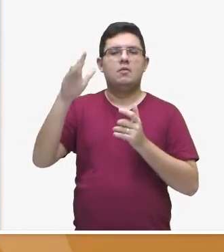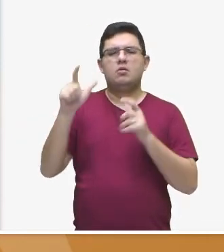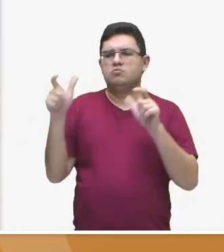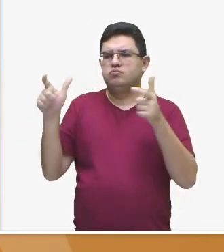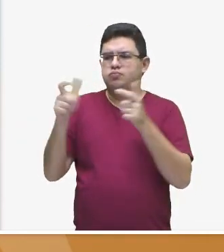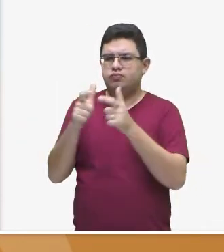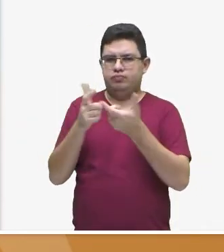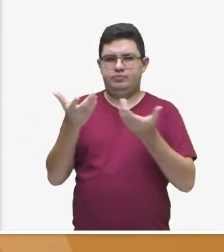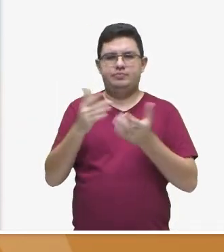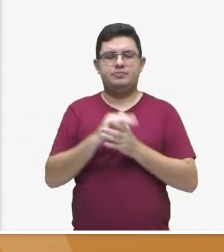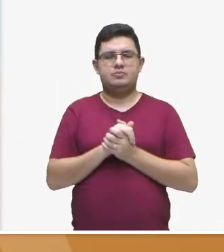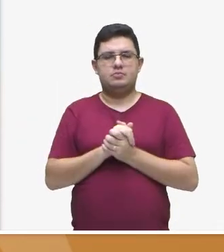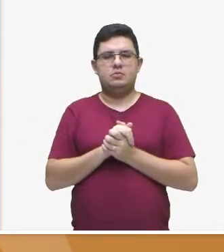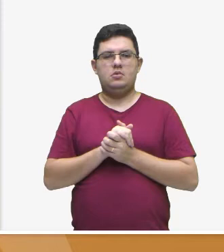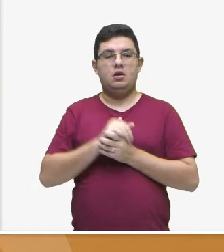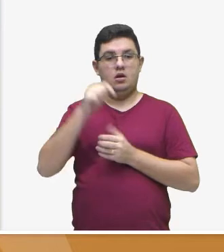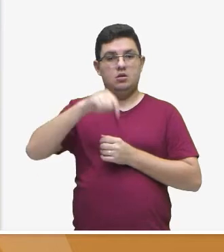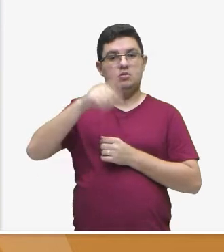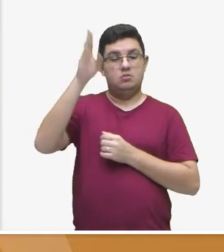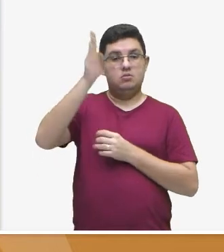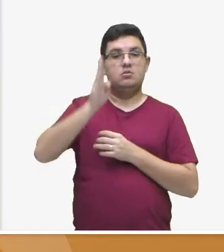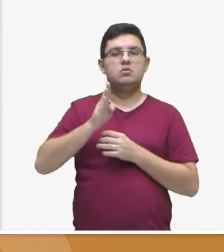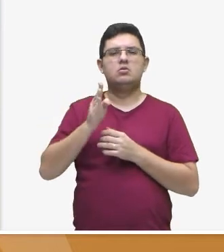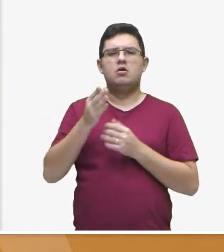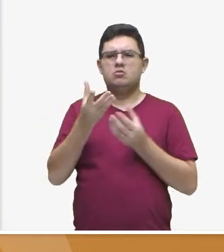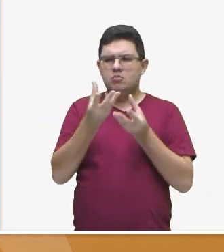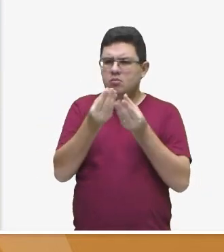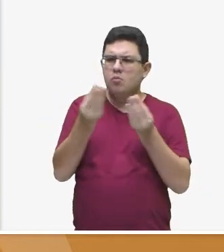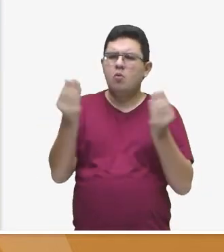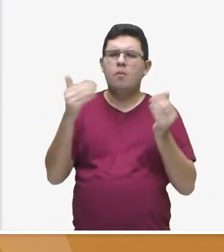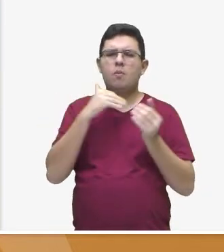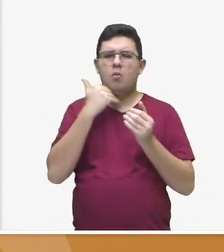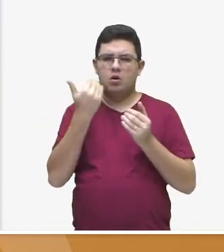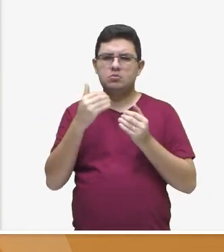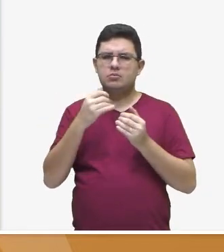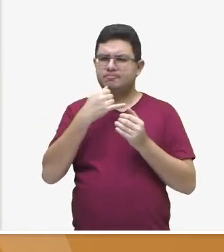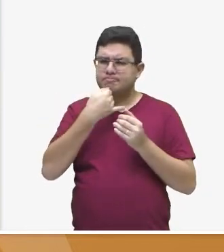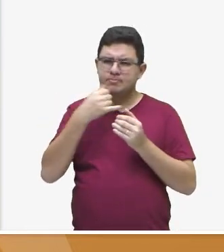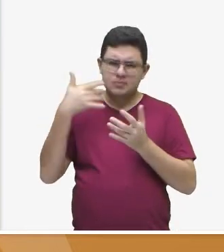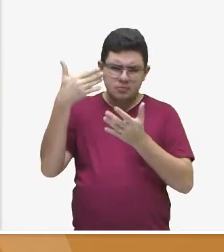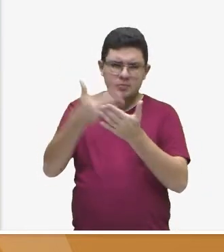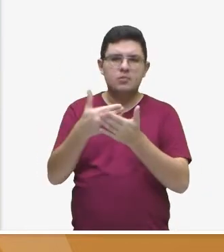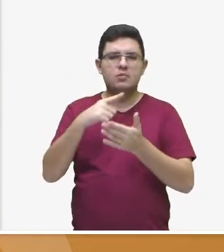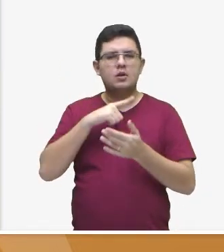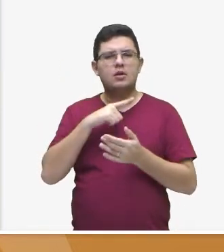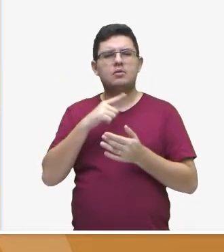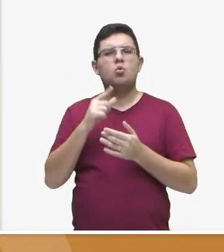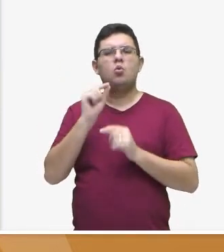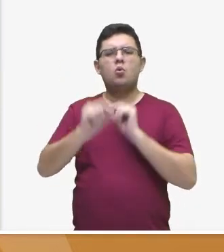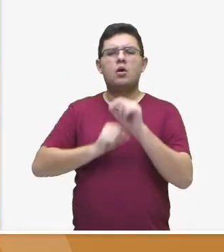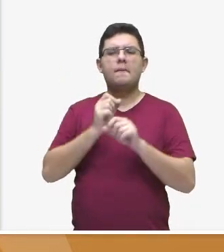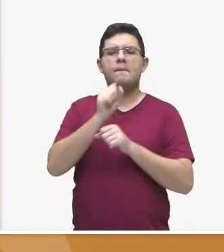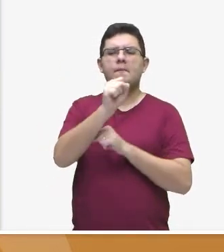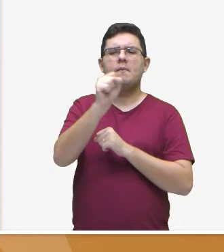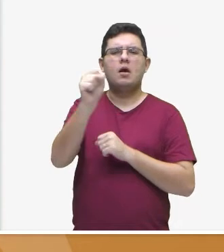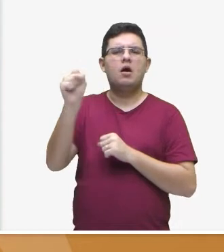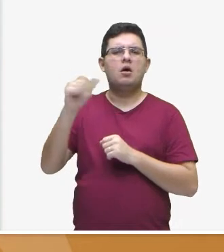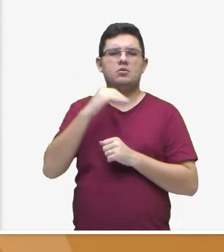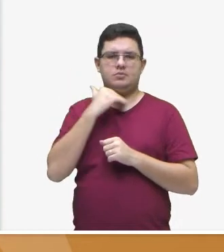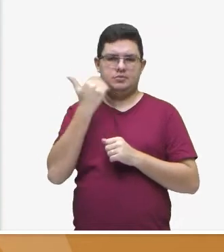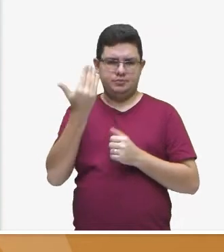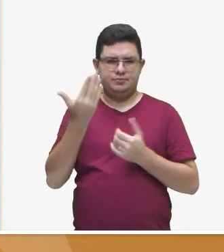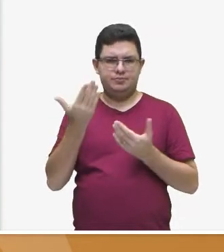infelizmente, ela continua, não é isso? A expulsão de seus territórios e a escravização